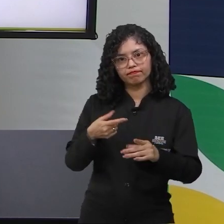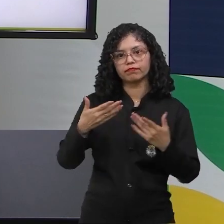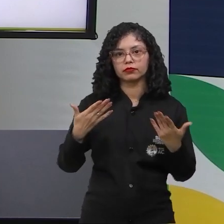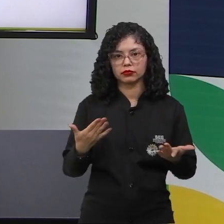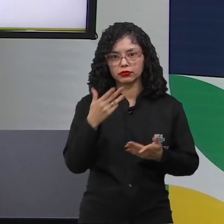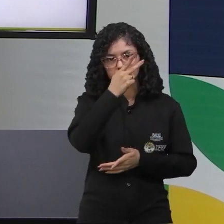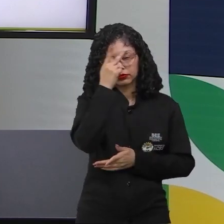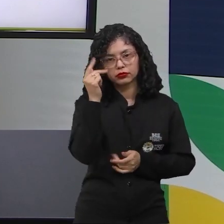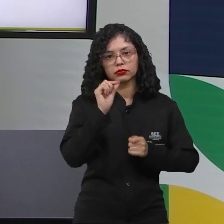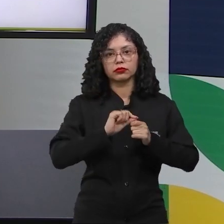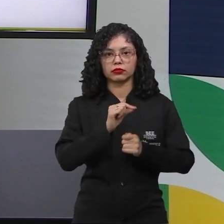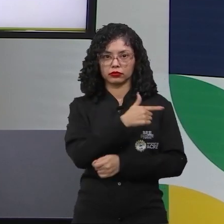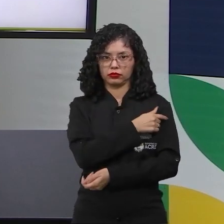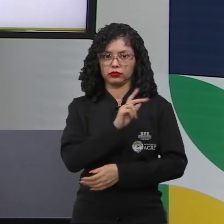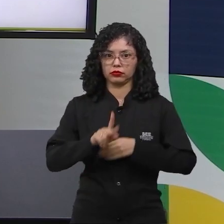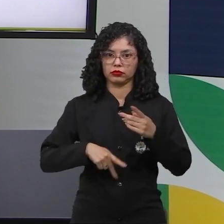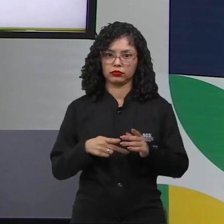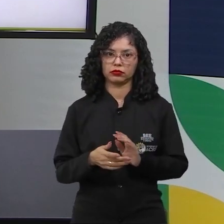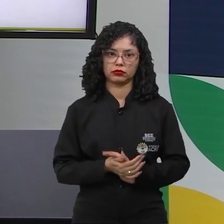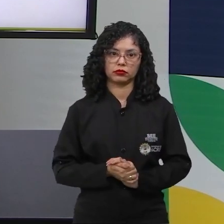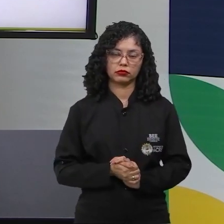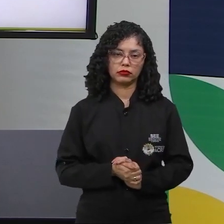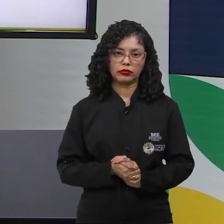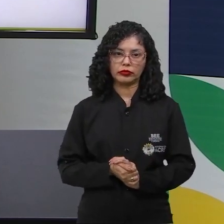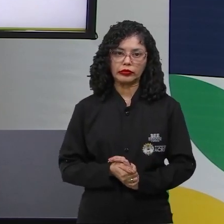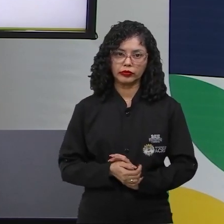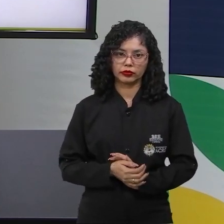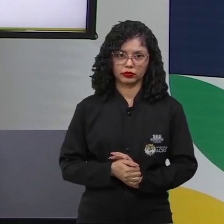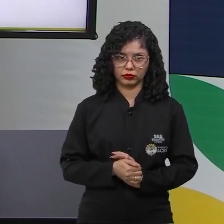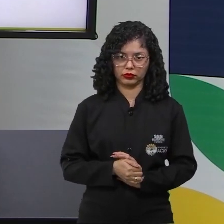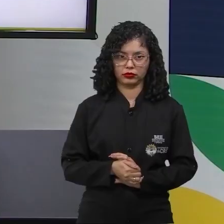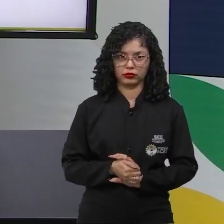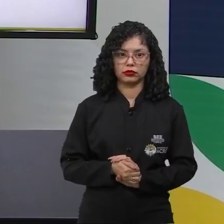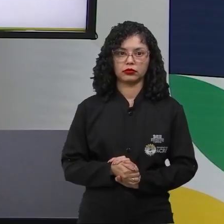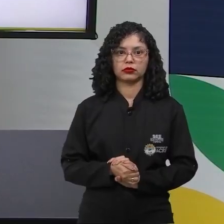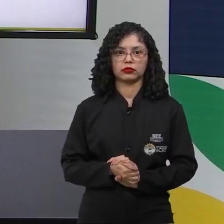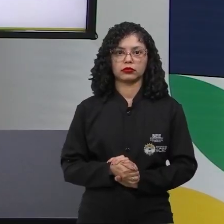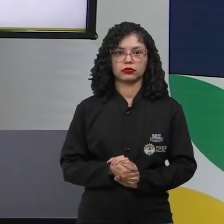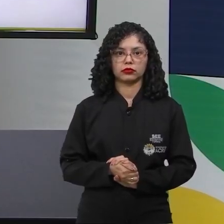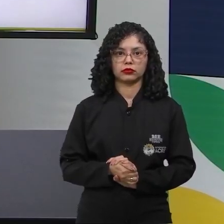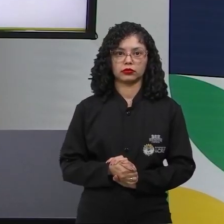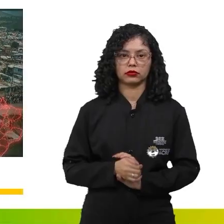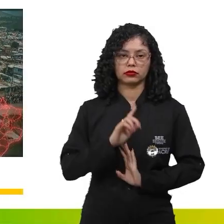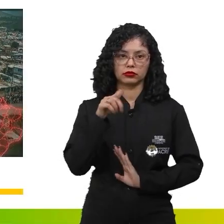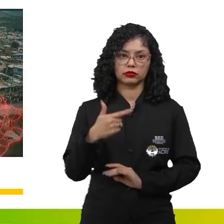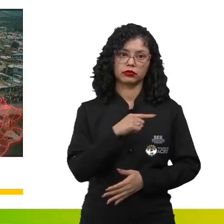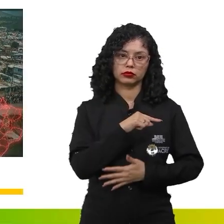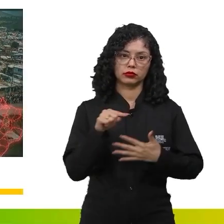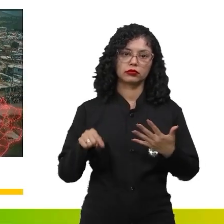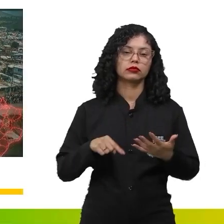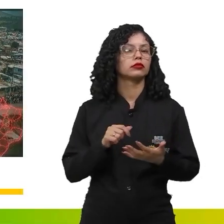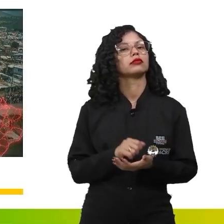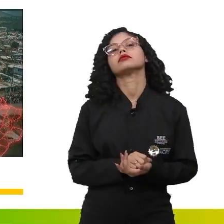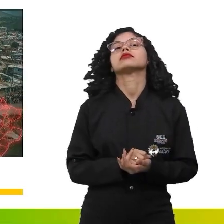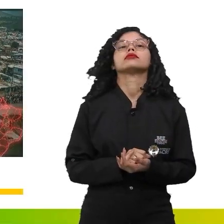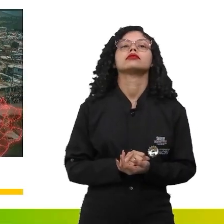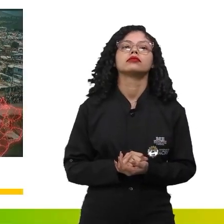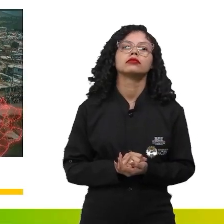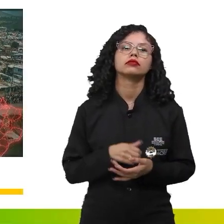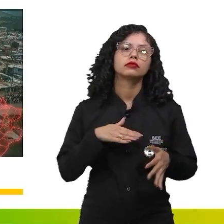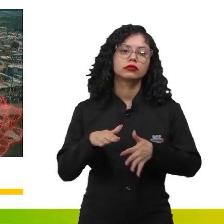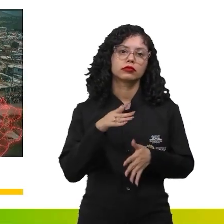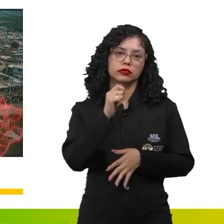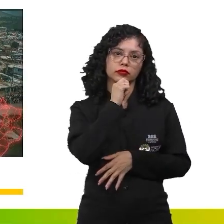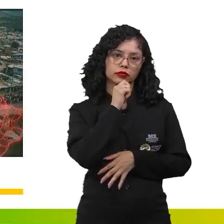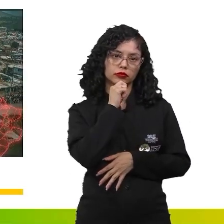imposta pela população, tá ok? Temos aí outros motivos do movimento